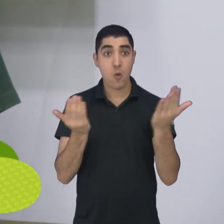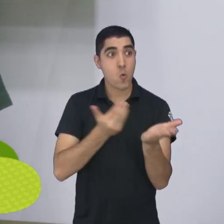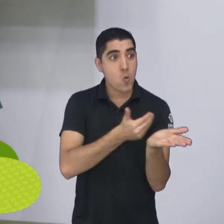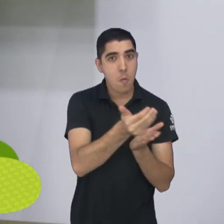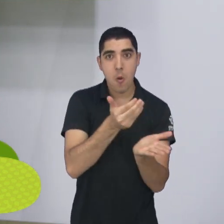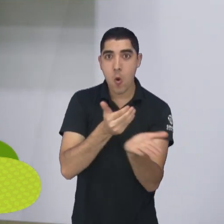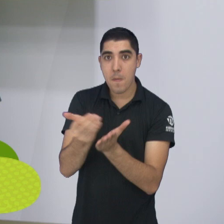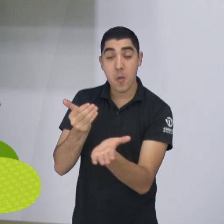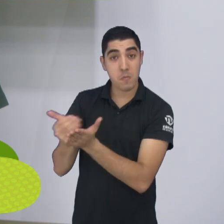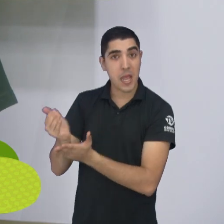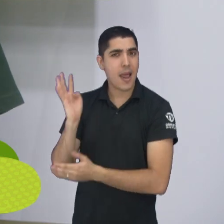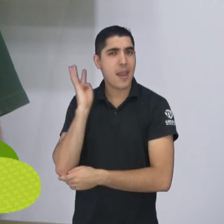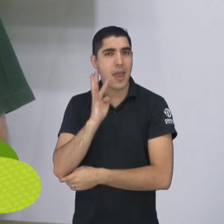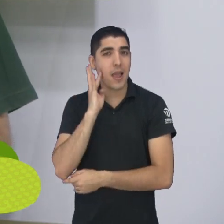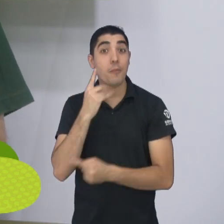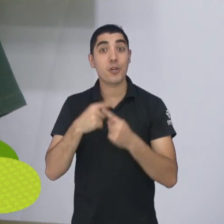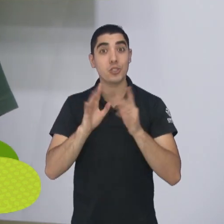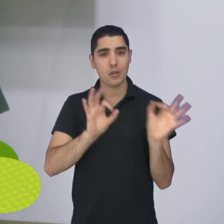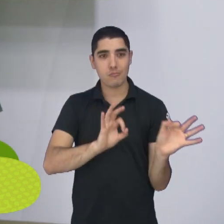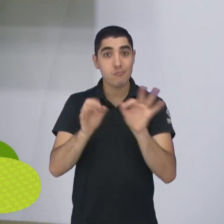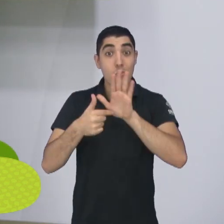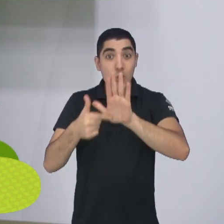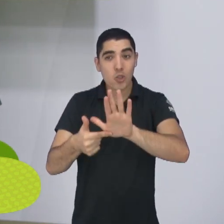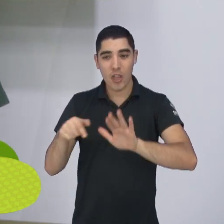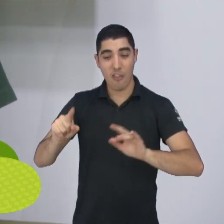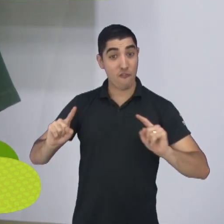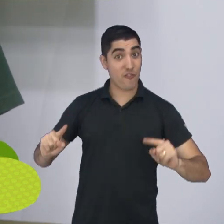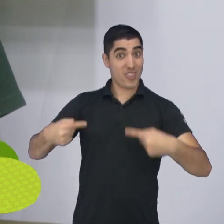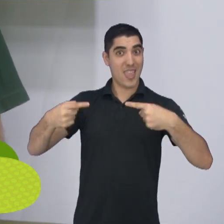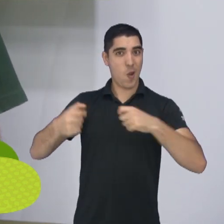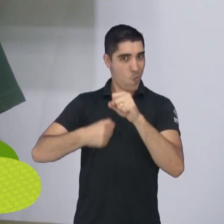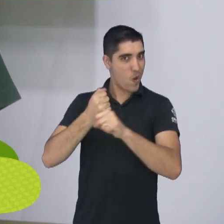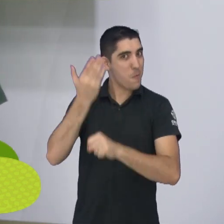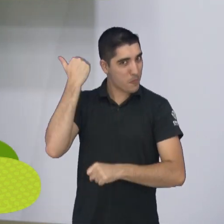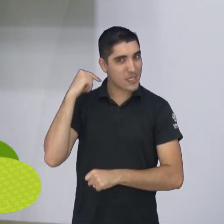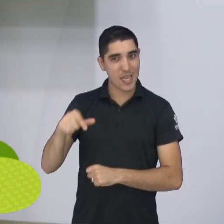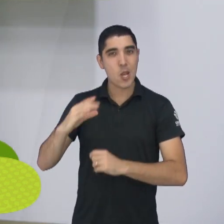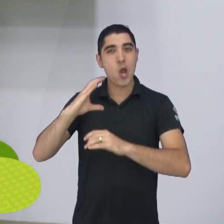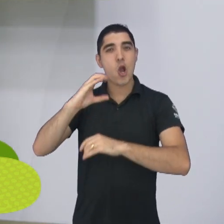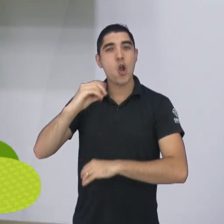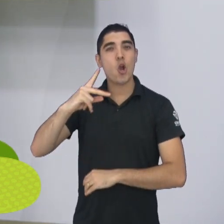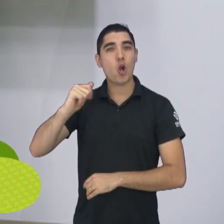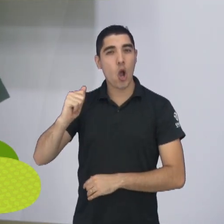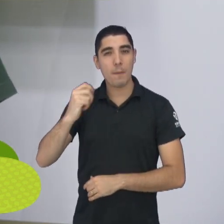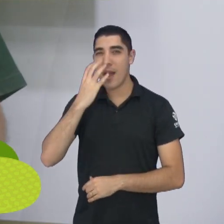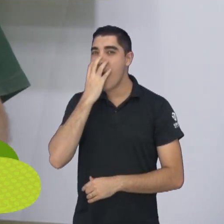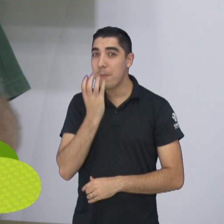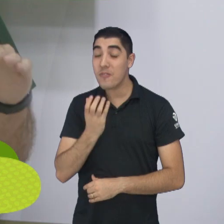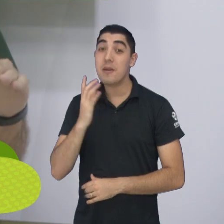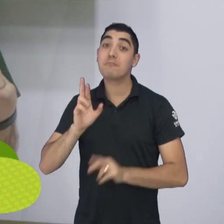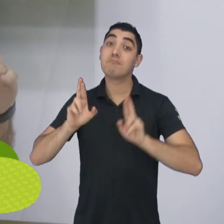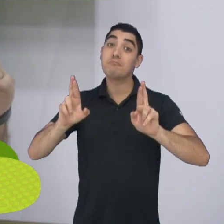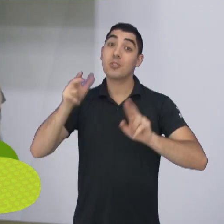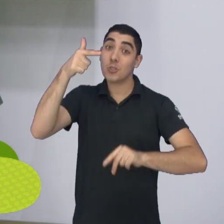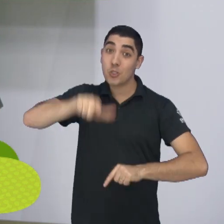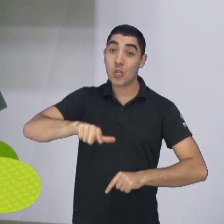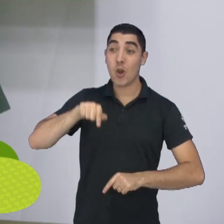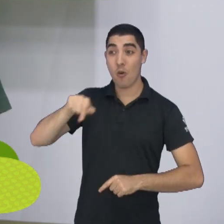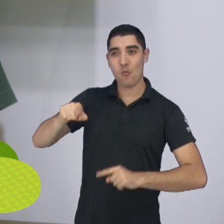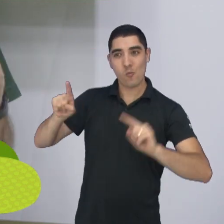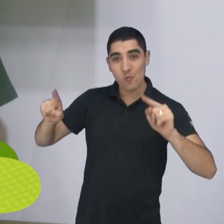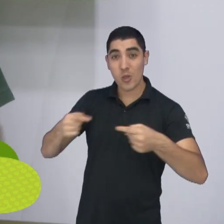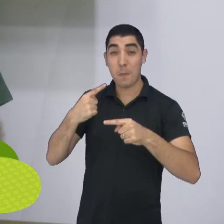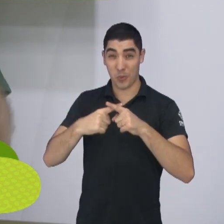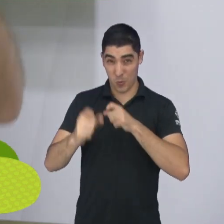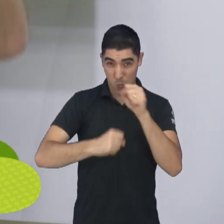bacana. A gente que já cobriu uma final da Copa Capivara, a gente, quem sabe aí, vai cobrir mais uma final. Espero que sem chuva dessa vez, porque quando a